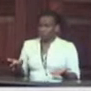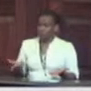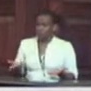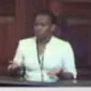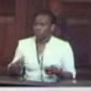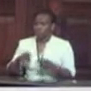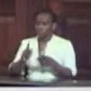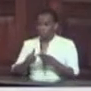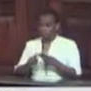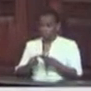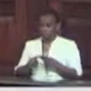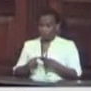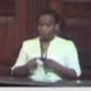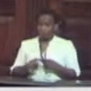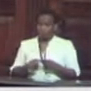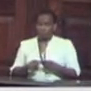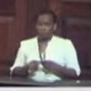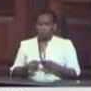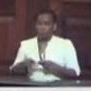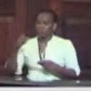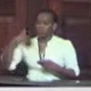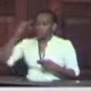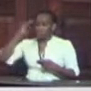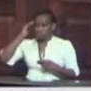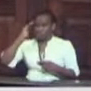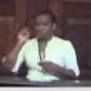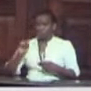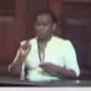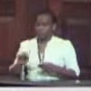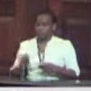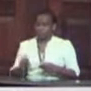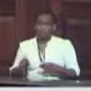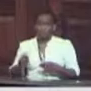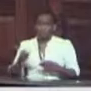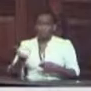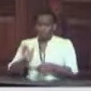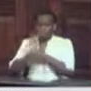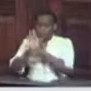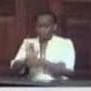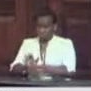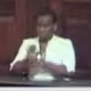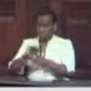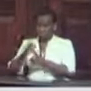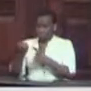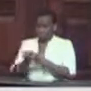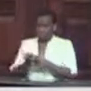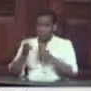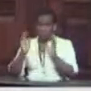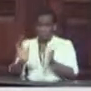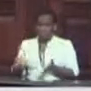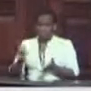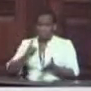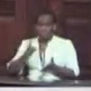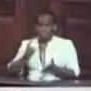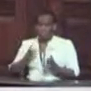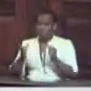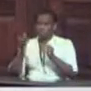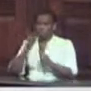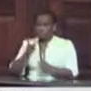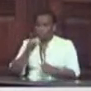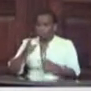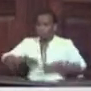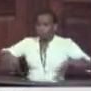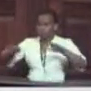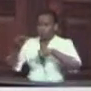segundo é entendemos que esse benefício social já está sendo garantido a toda a